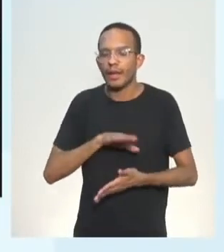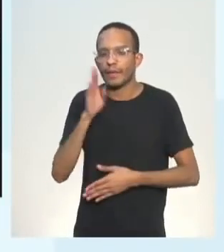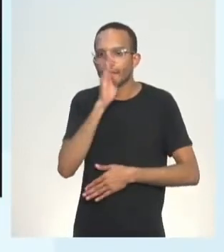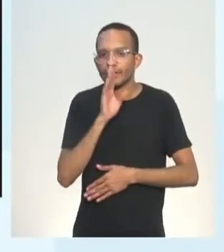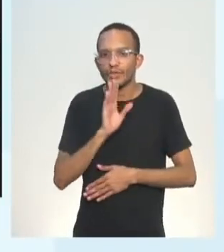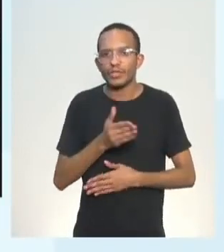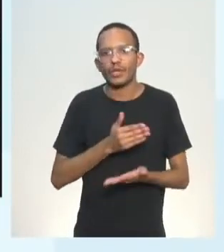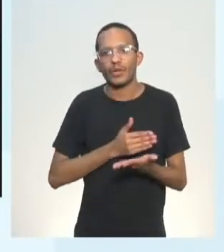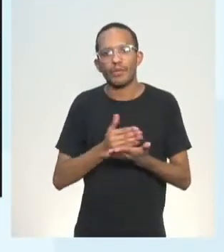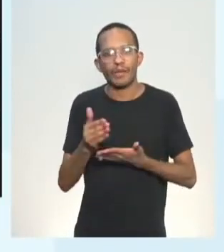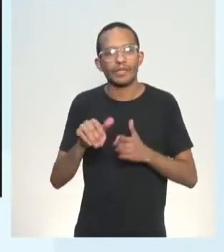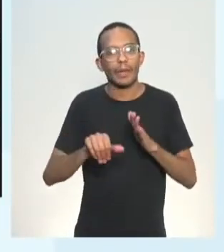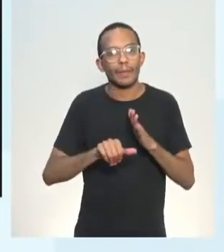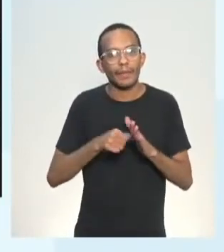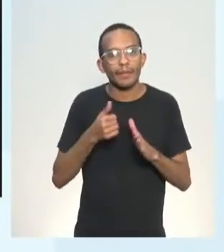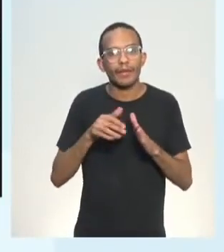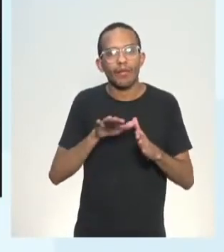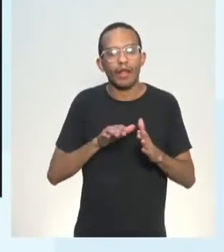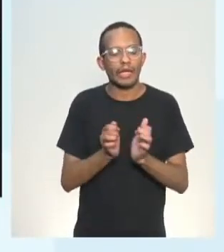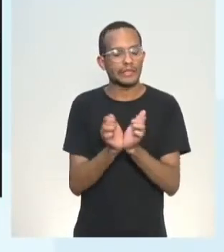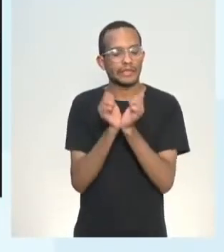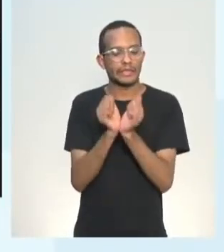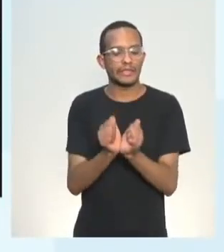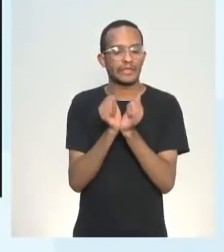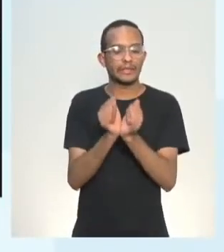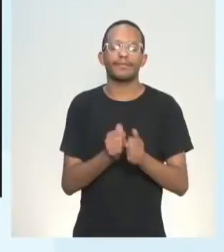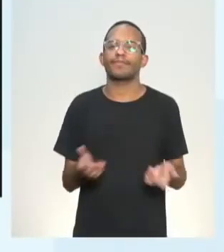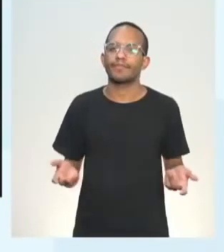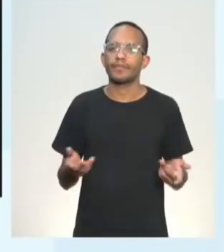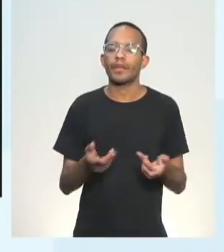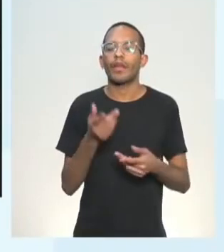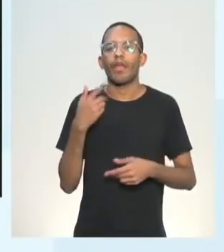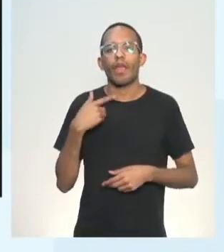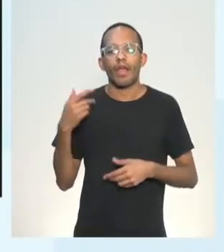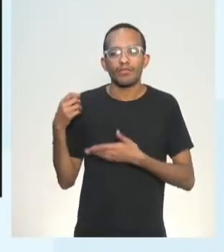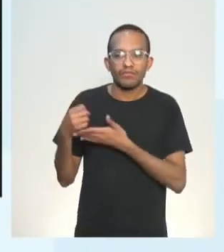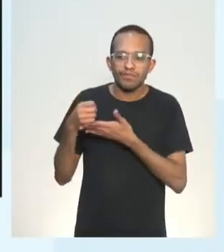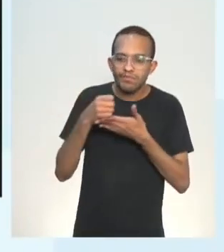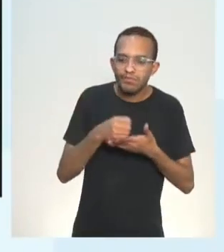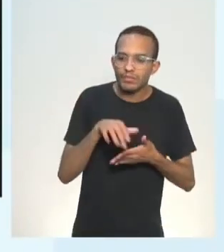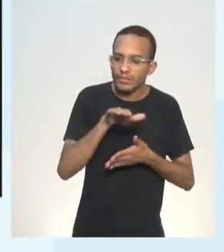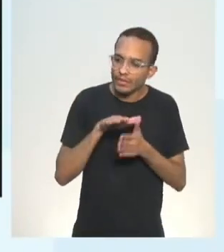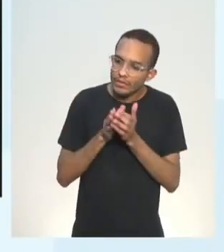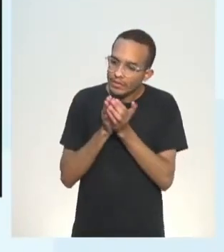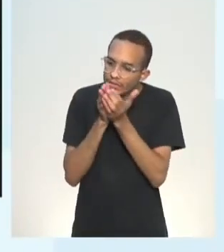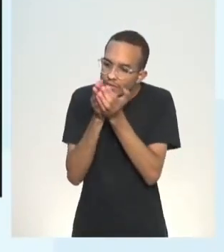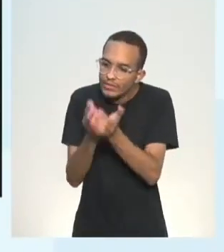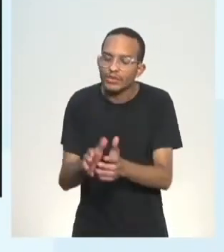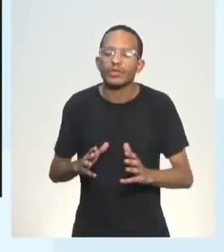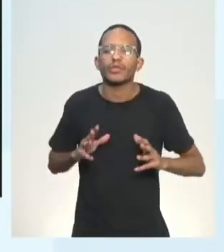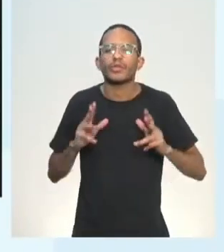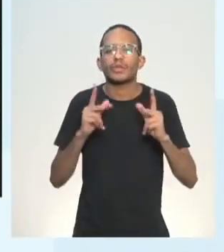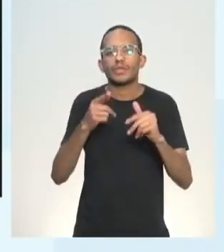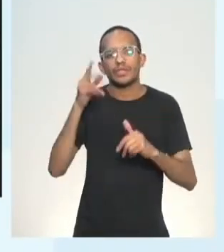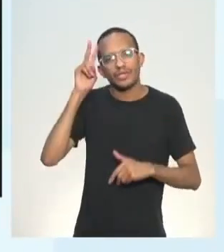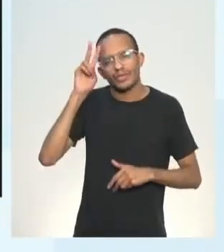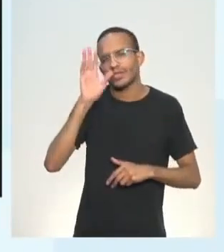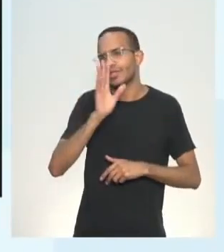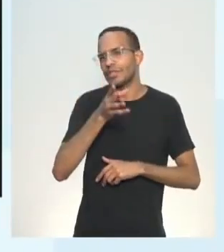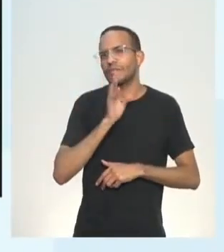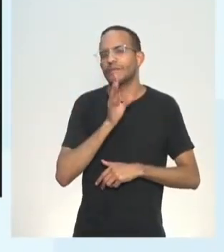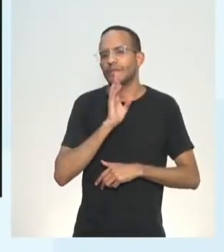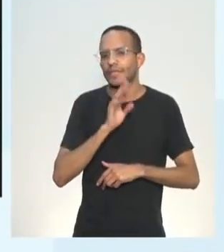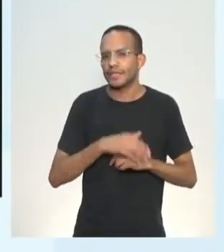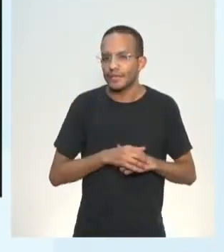já começam a chegar então as primeiras levas de escravizados. Tá? Então, eles vinham, né, nos navios negreiros, né, toda aquela história que a gente já conhece, tá